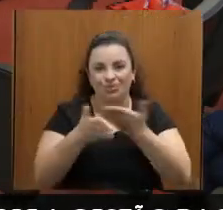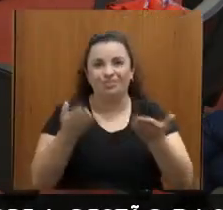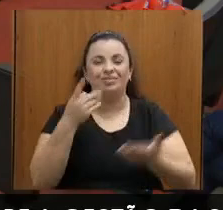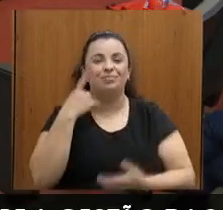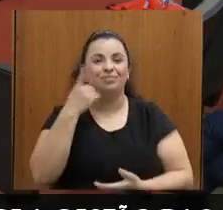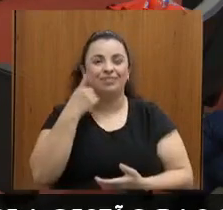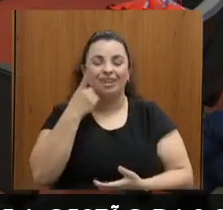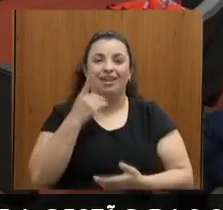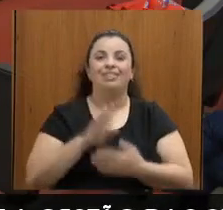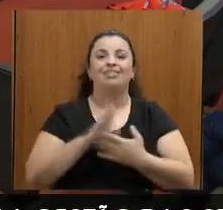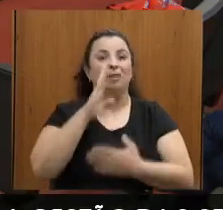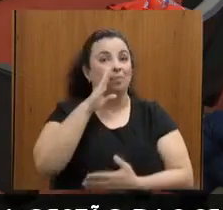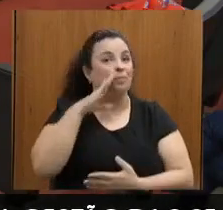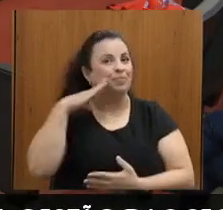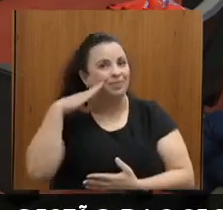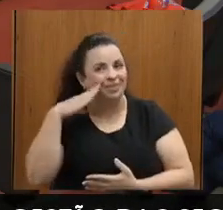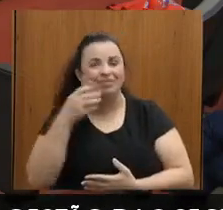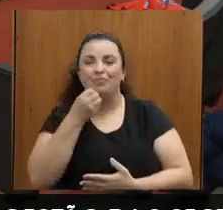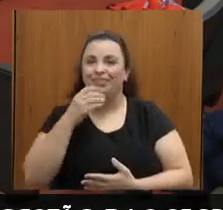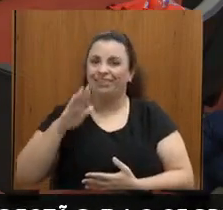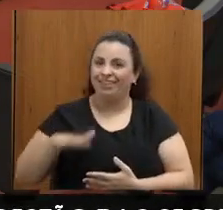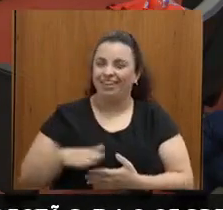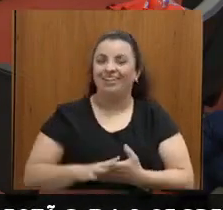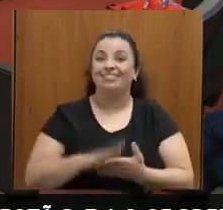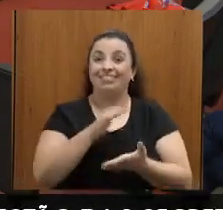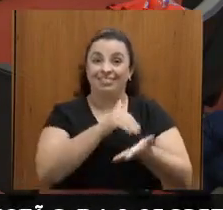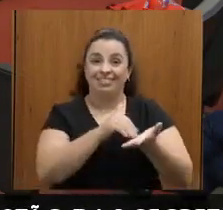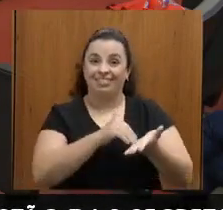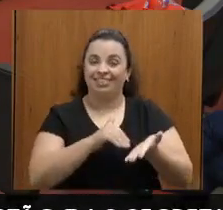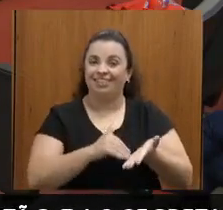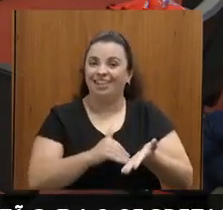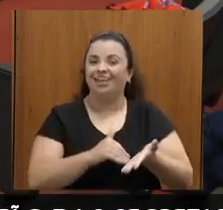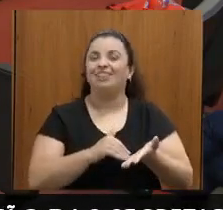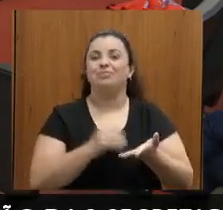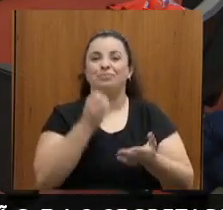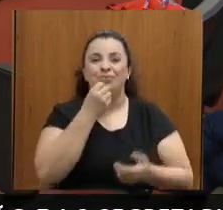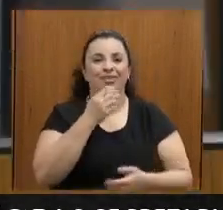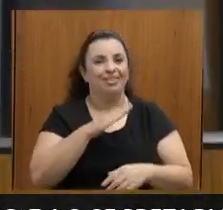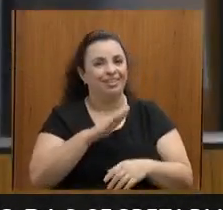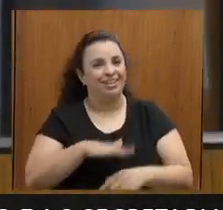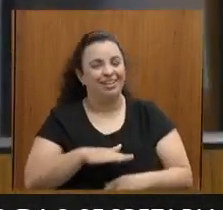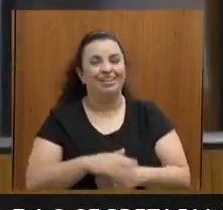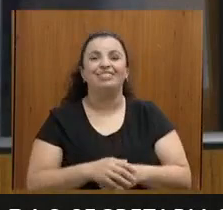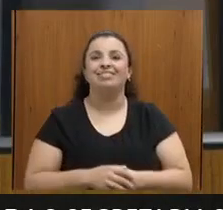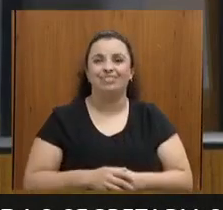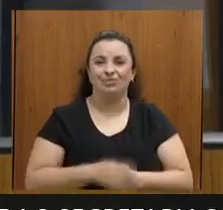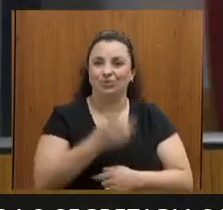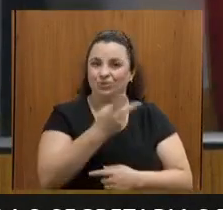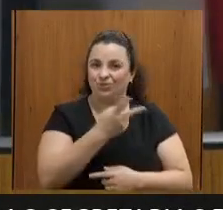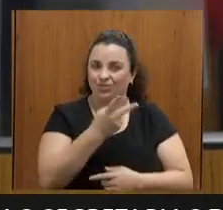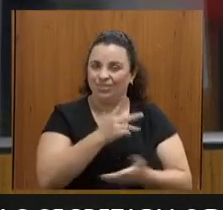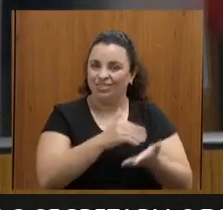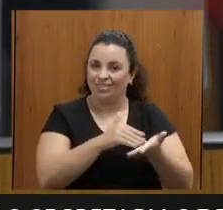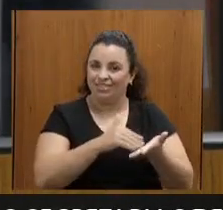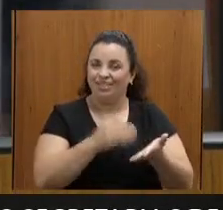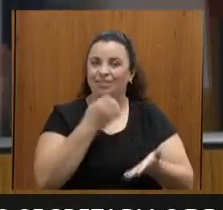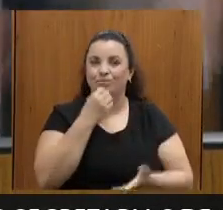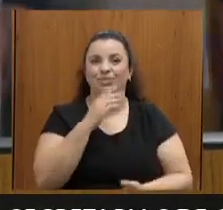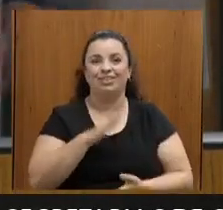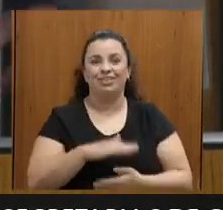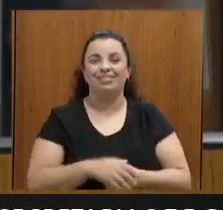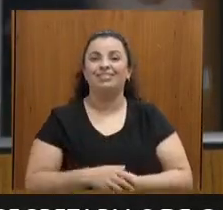deputada Bia, boa tarde, secretária Luísa, secretário Igor. Eu vou ser bem rápido também